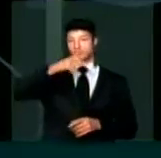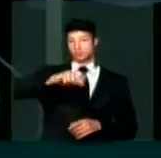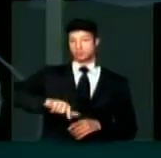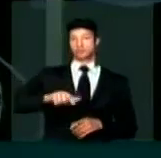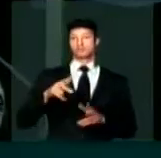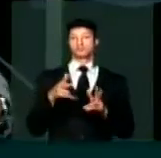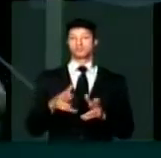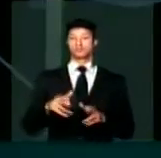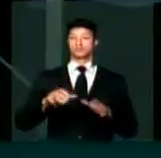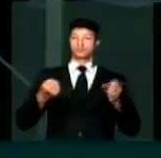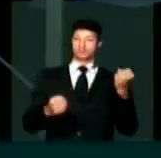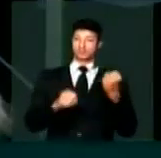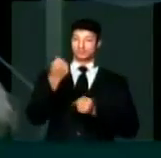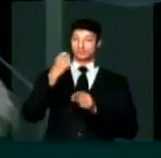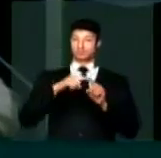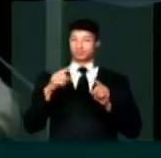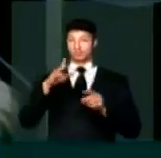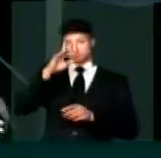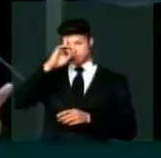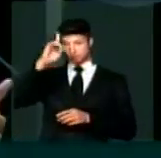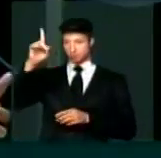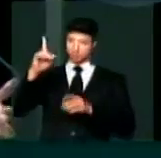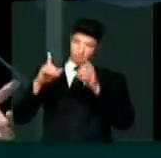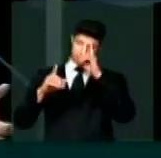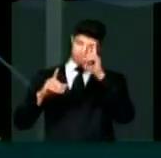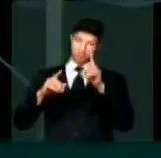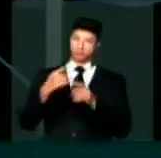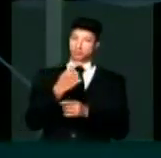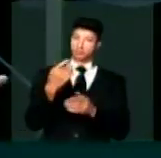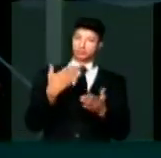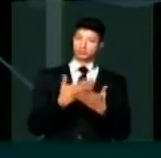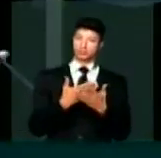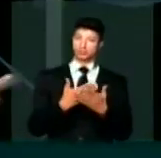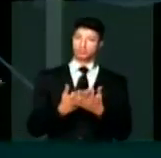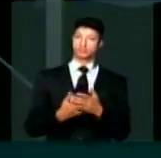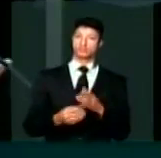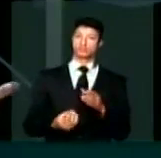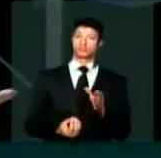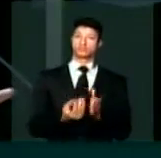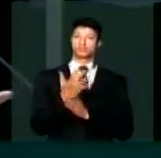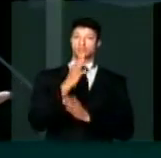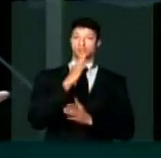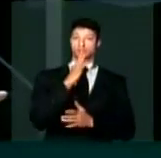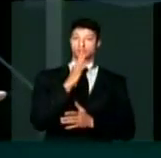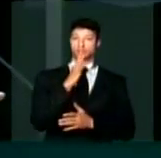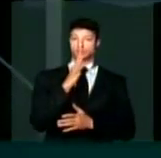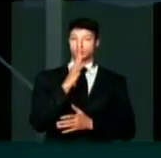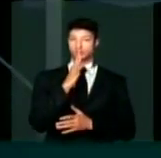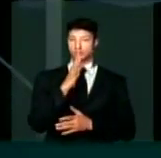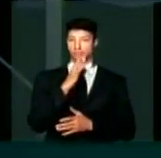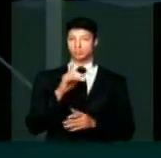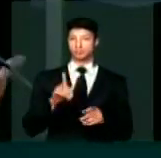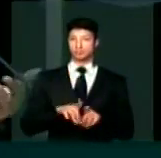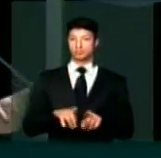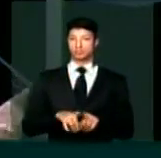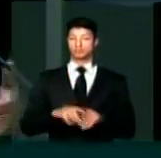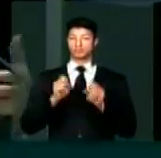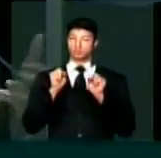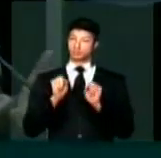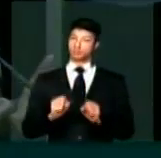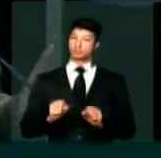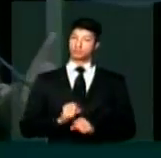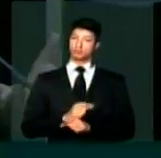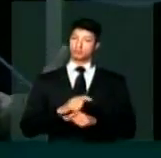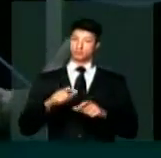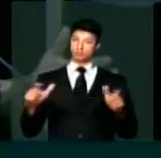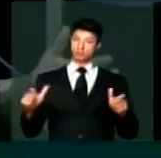uma máquina, mas a cada dia, a cada aula, se recria o conhecimento e se pode